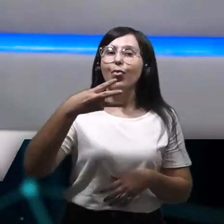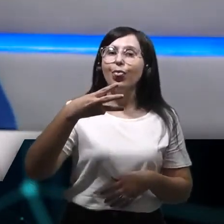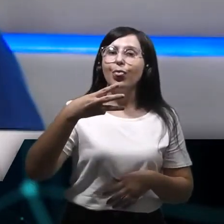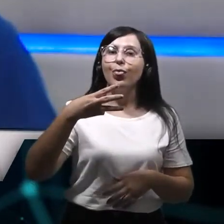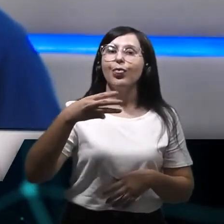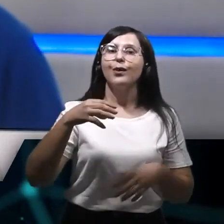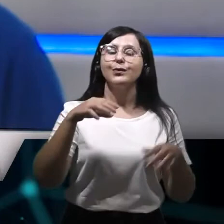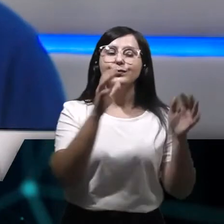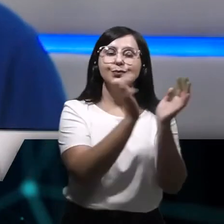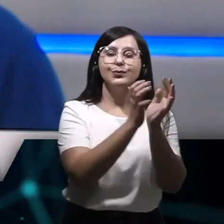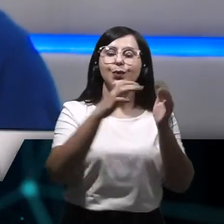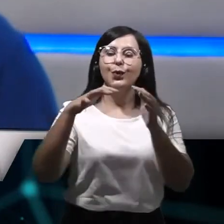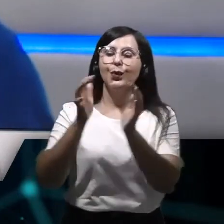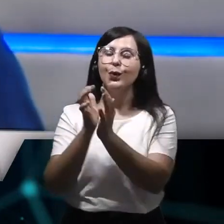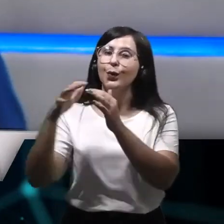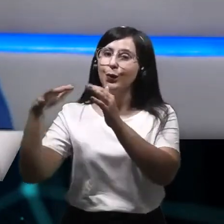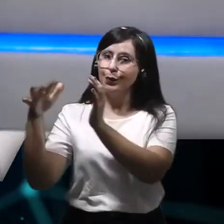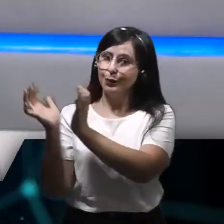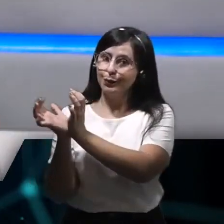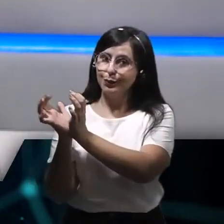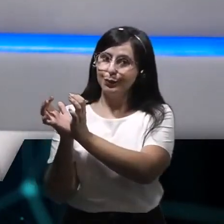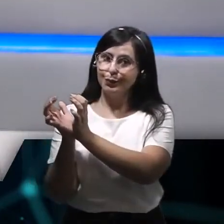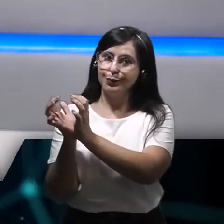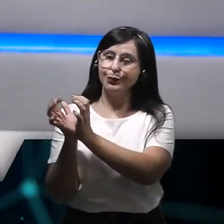e outro em Fazenda Nova. Compramos